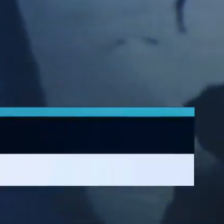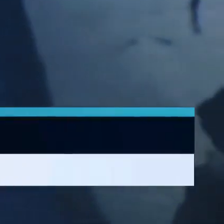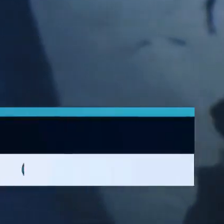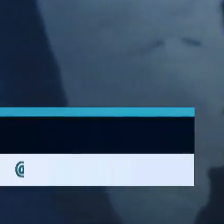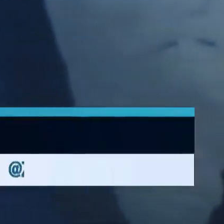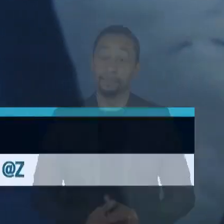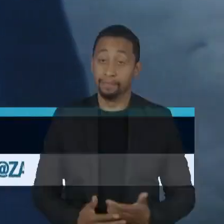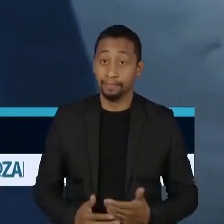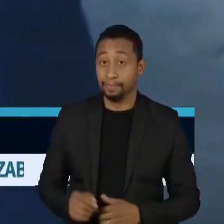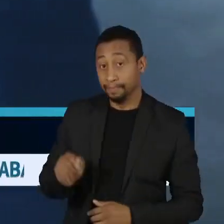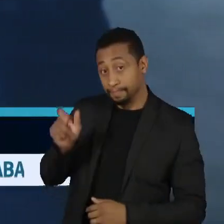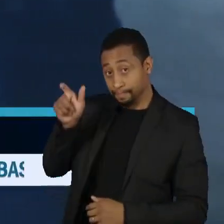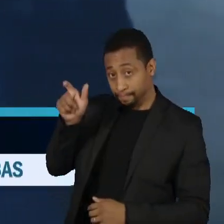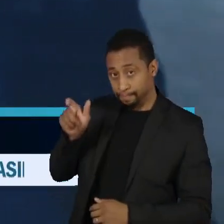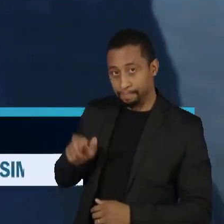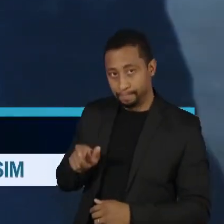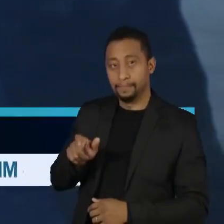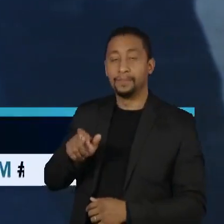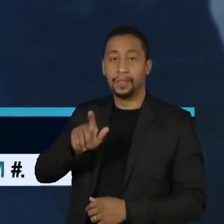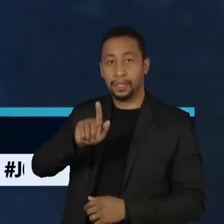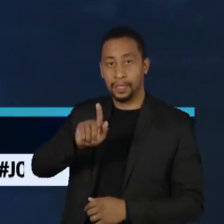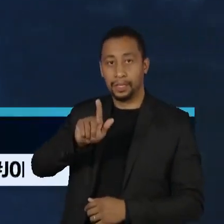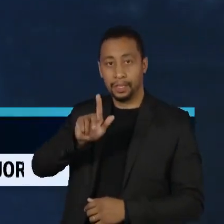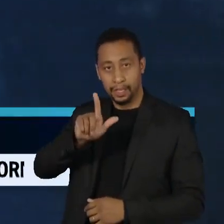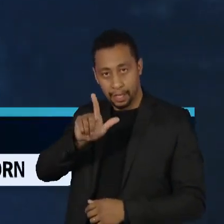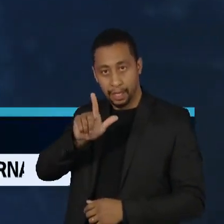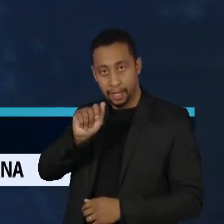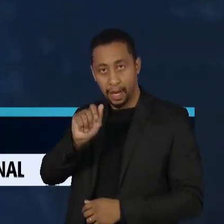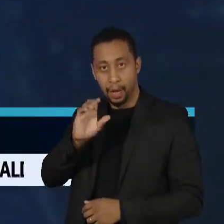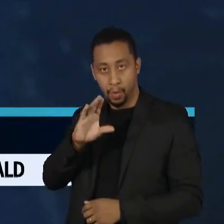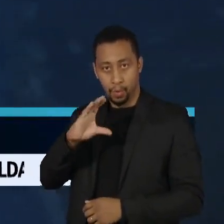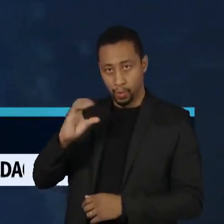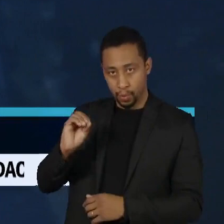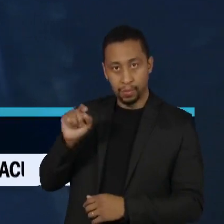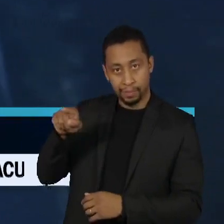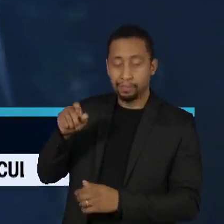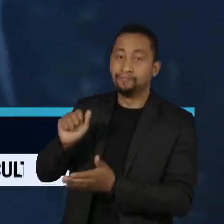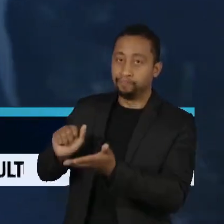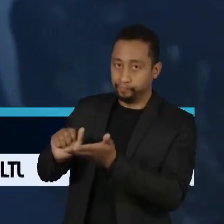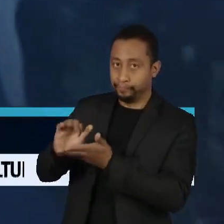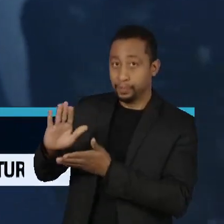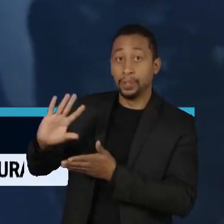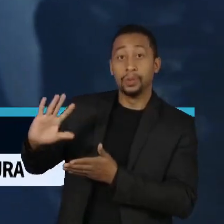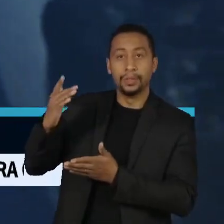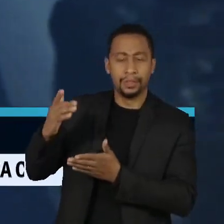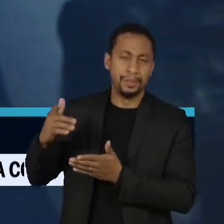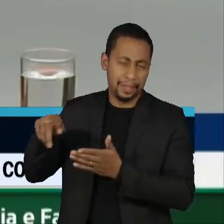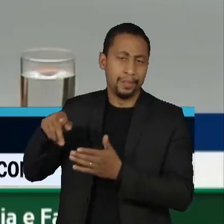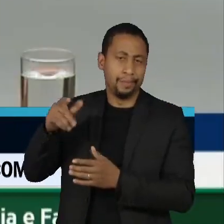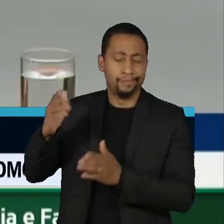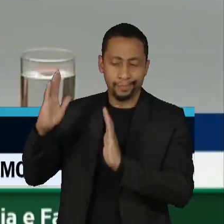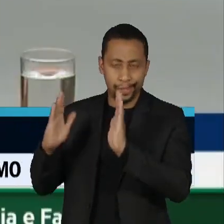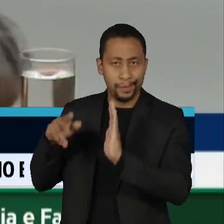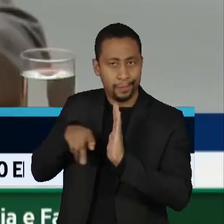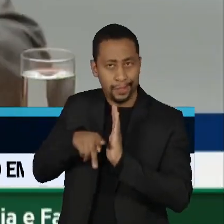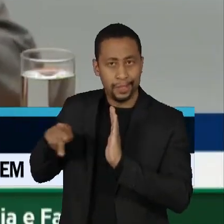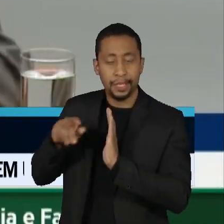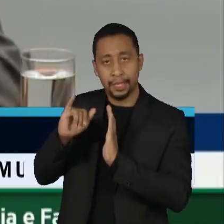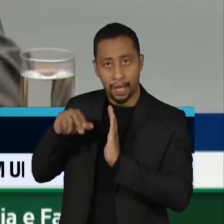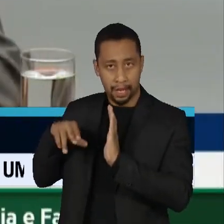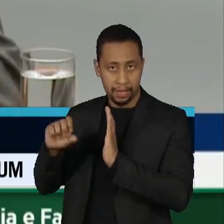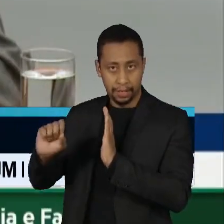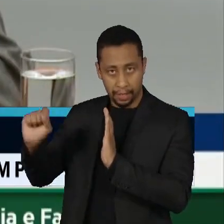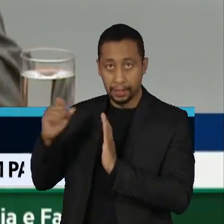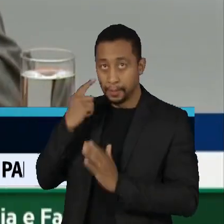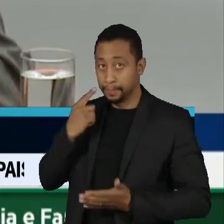Glauco André Van Burg foi exonerado hoje após 5 meses na presidência interina do INSS. Van